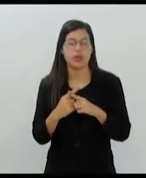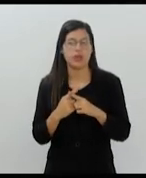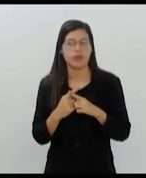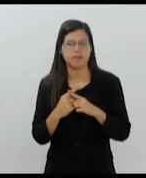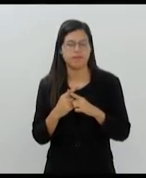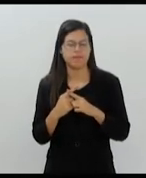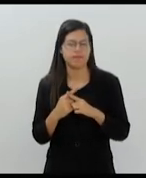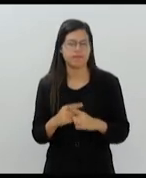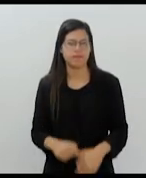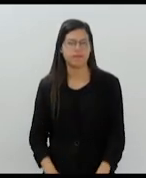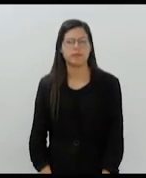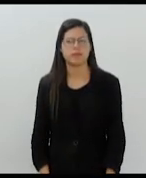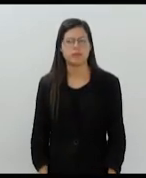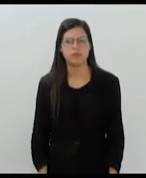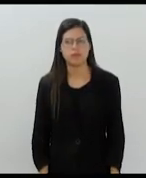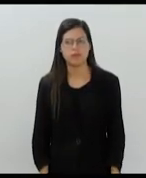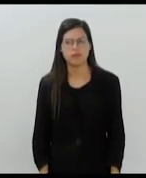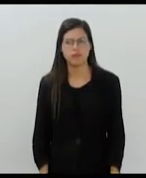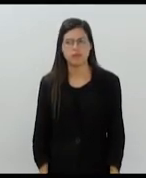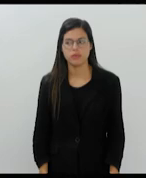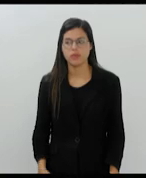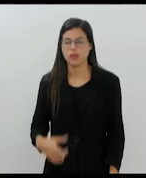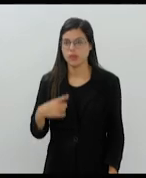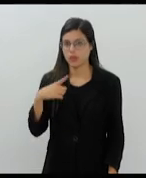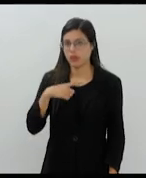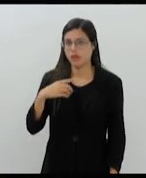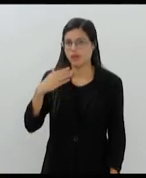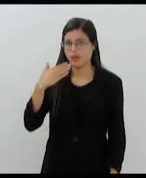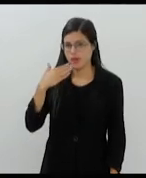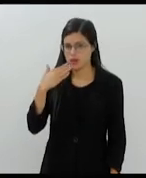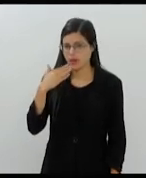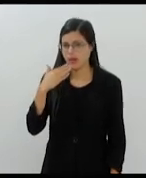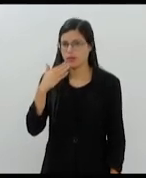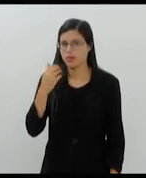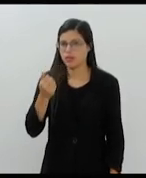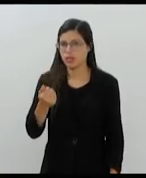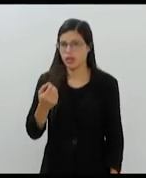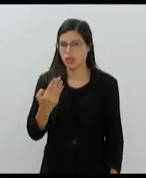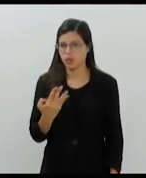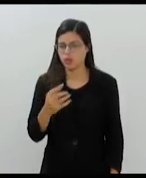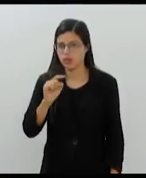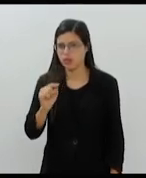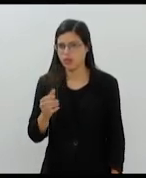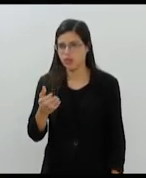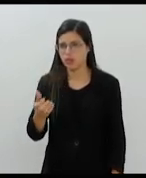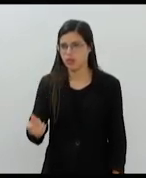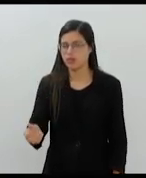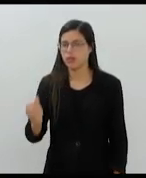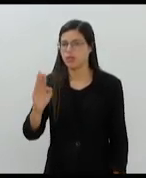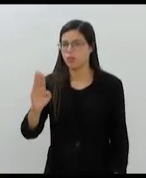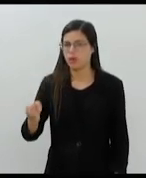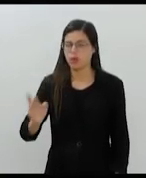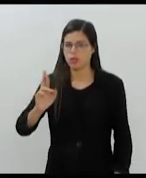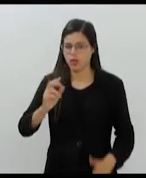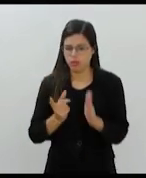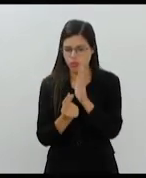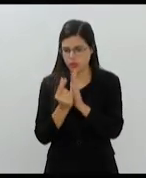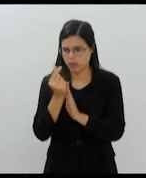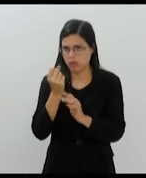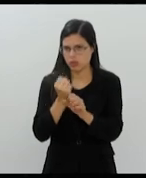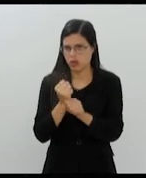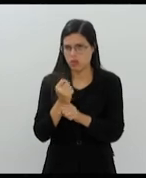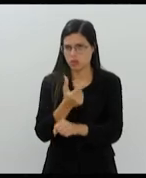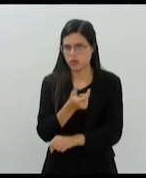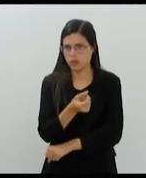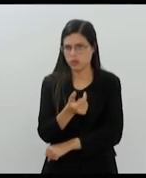lado o déficit de 14,6 bilhões de reais do orçamento 25